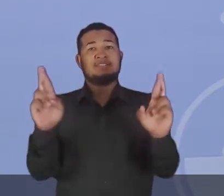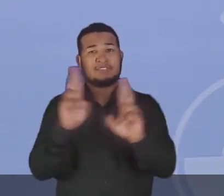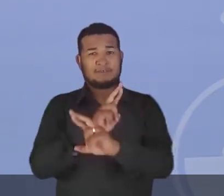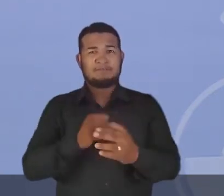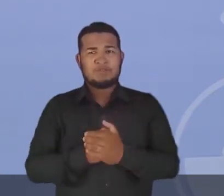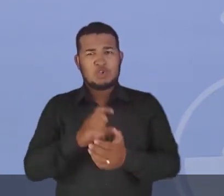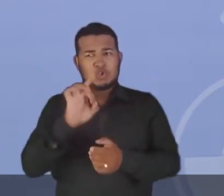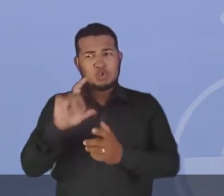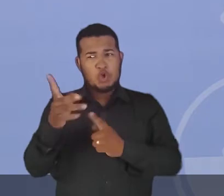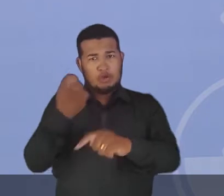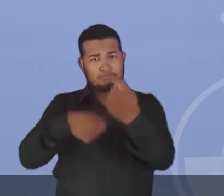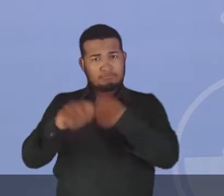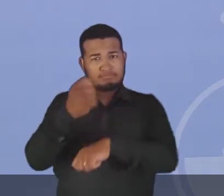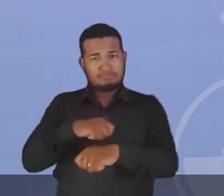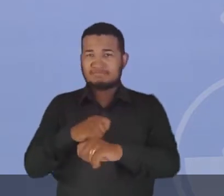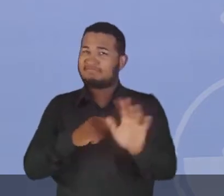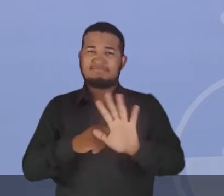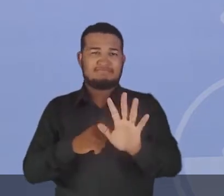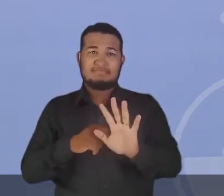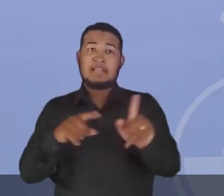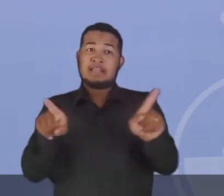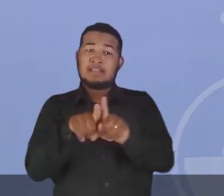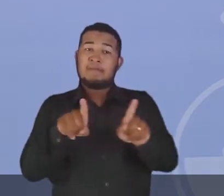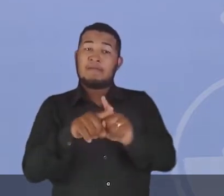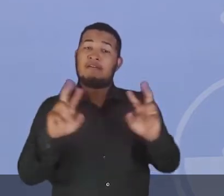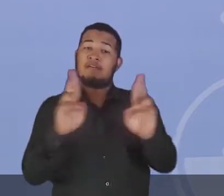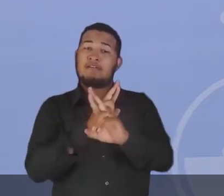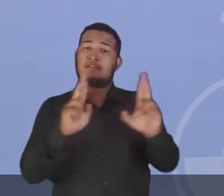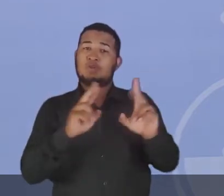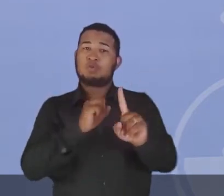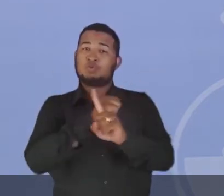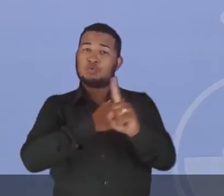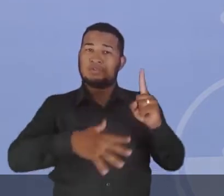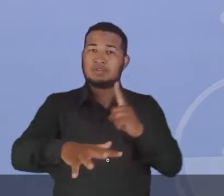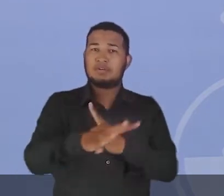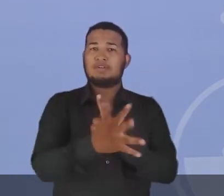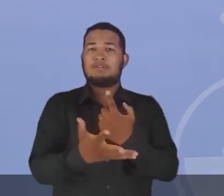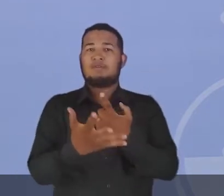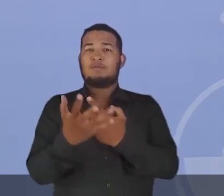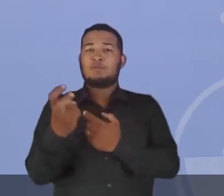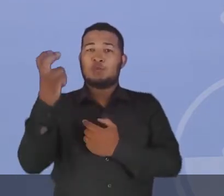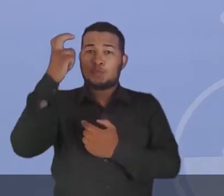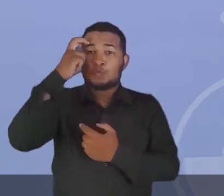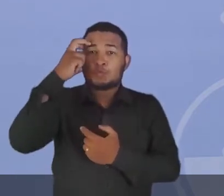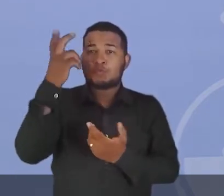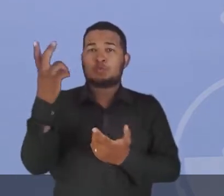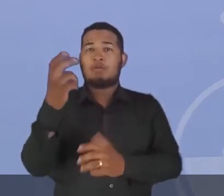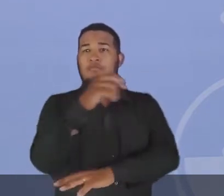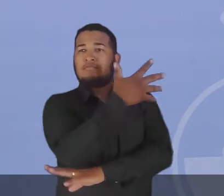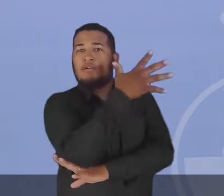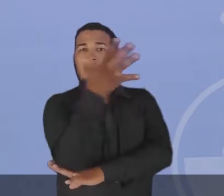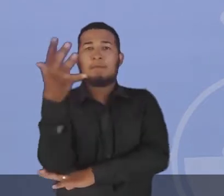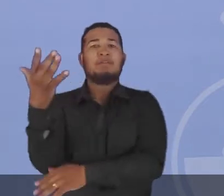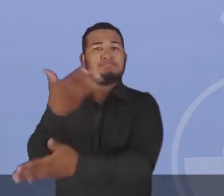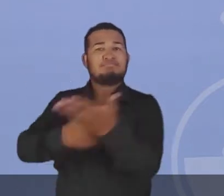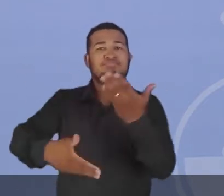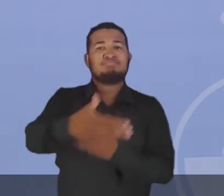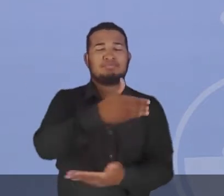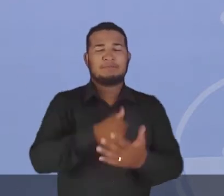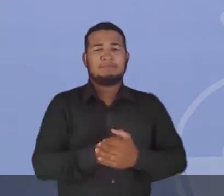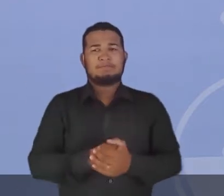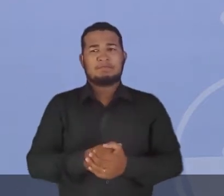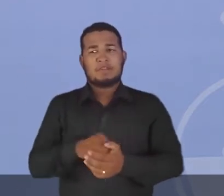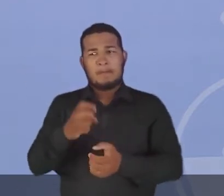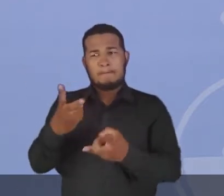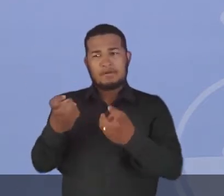Não apenas econômica, mas também social, cultural e ambiental. Então, quando nós vamos olhar